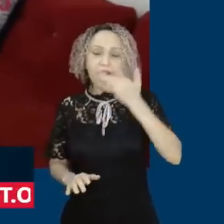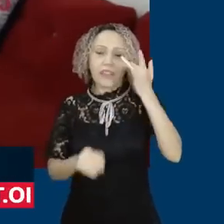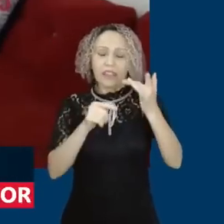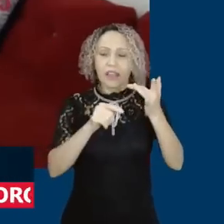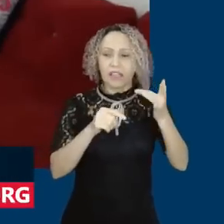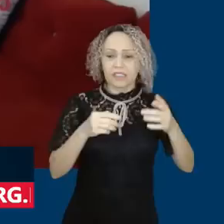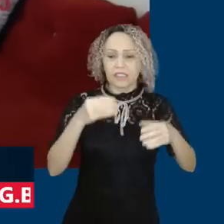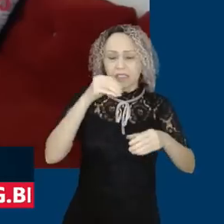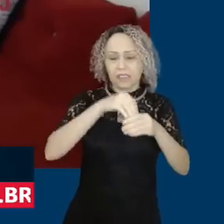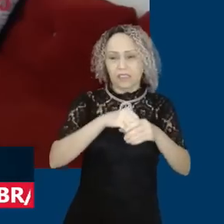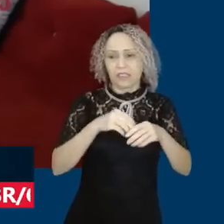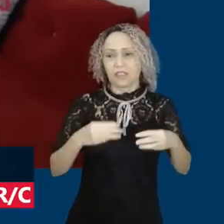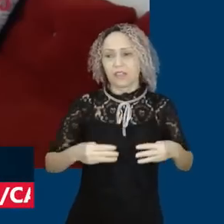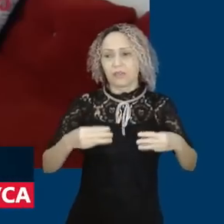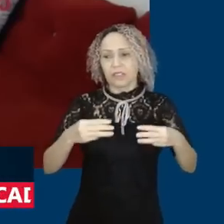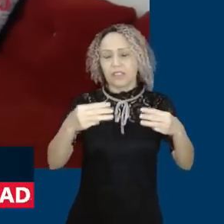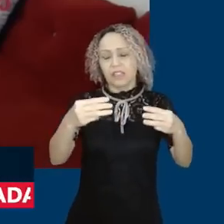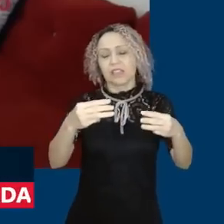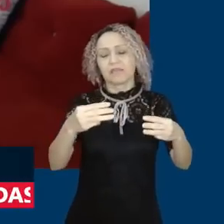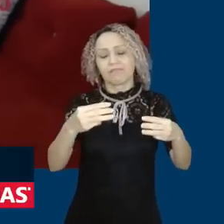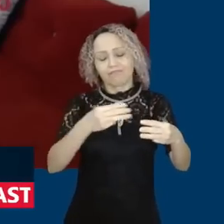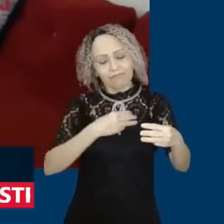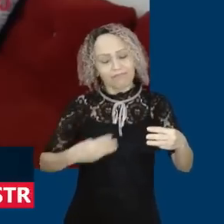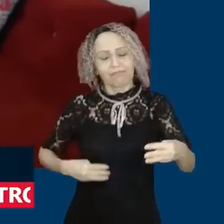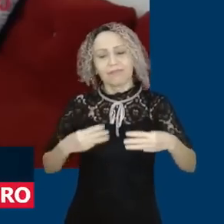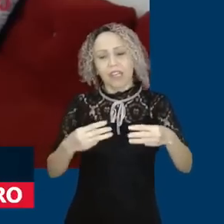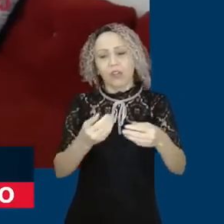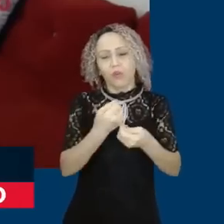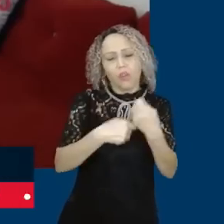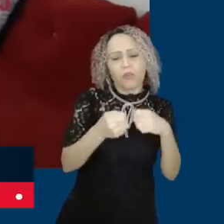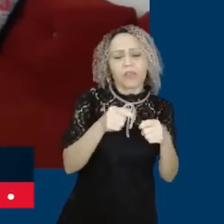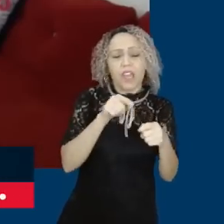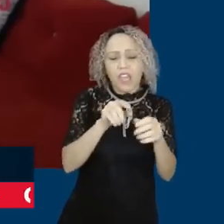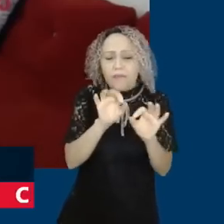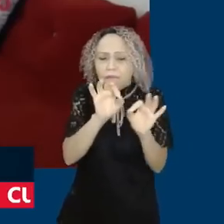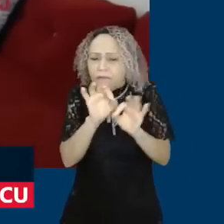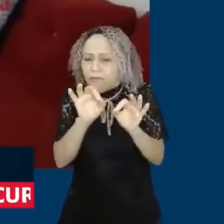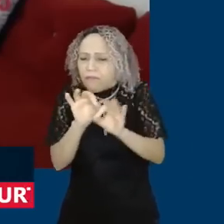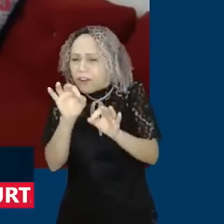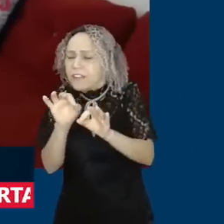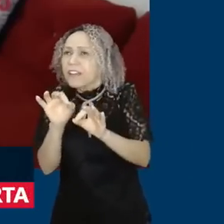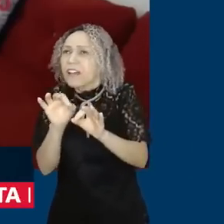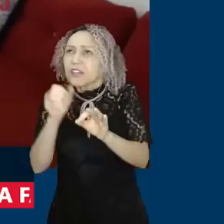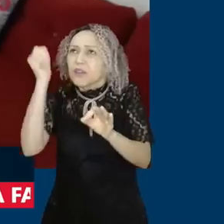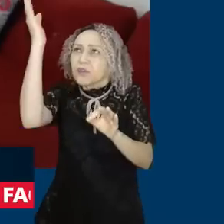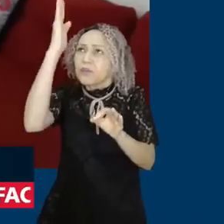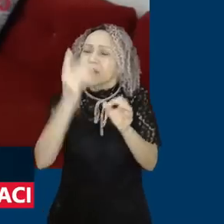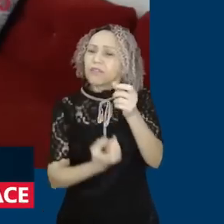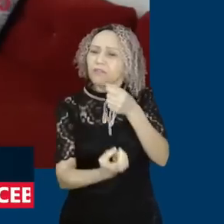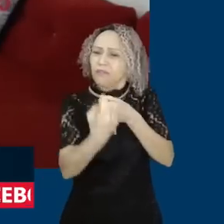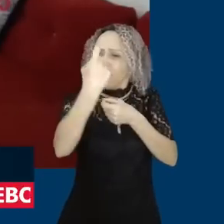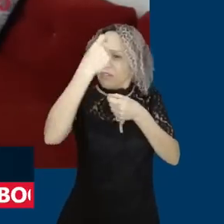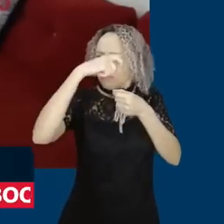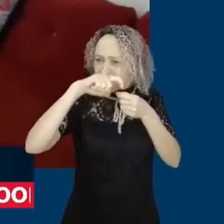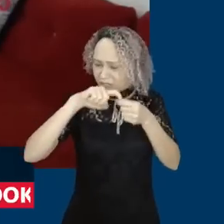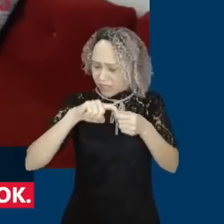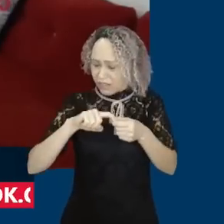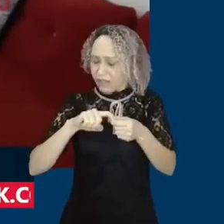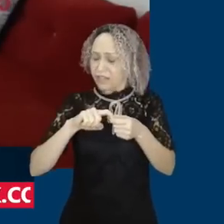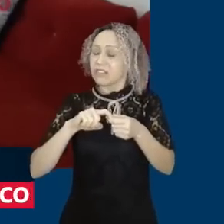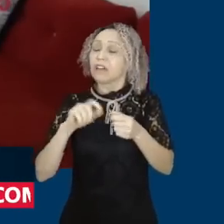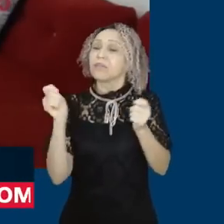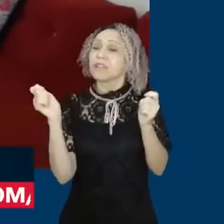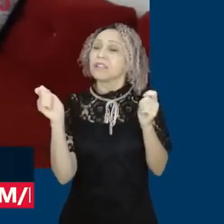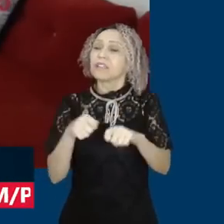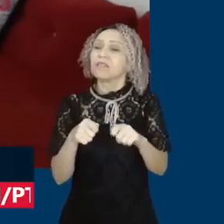a casa, que vai tocar essa reforma tributária necessária para o país e que precisa construir, como eu já falei aqui, um novo